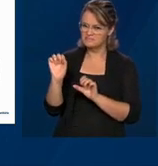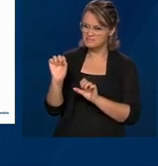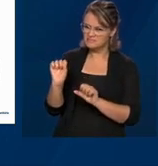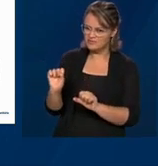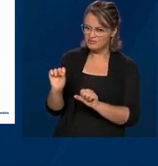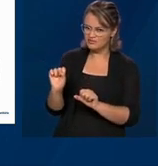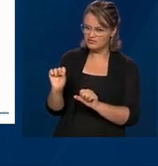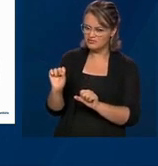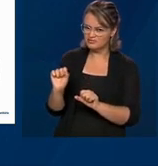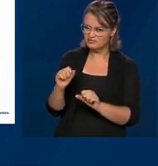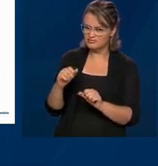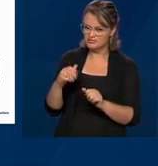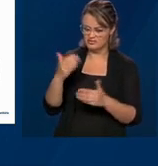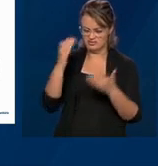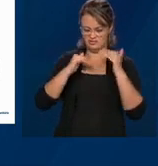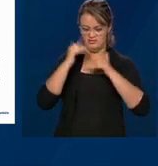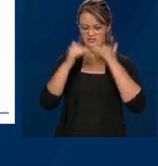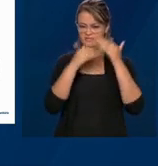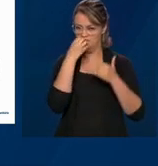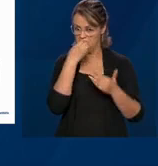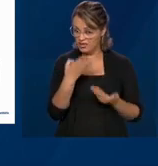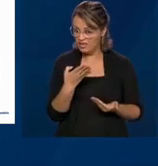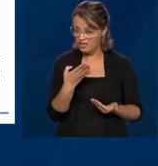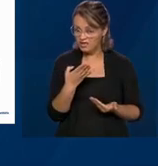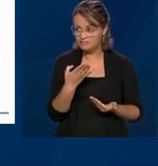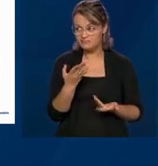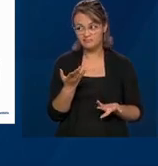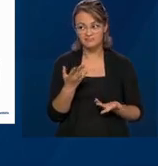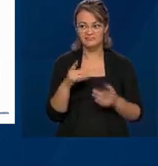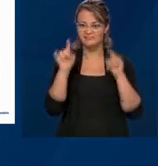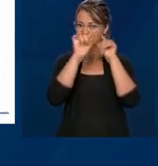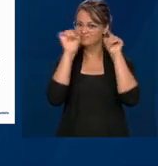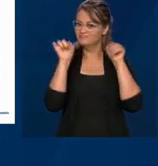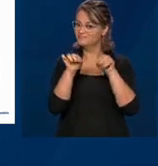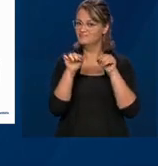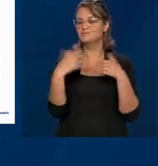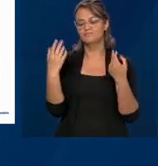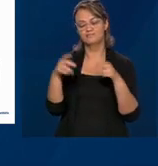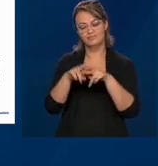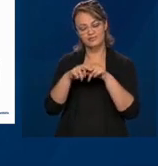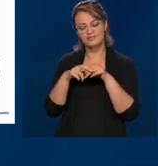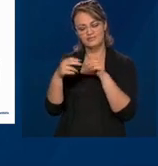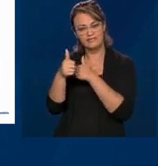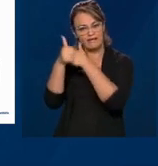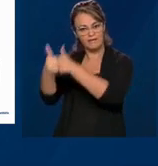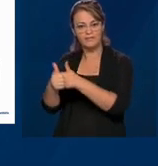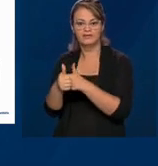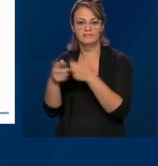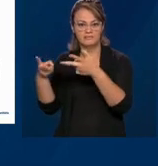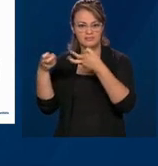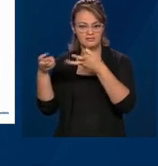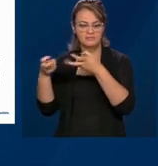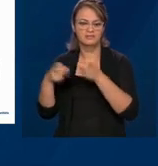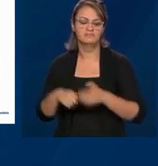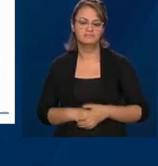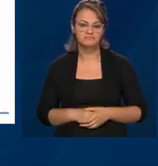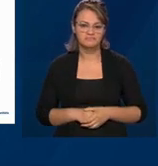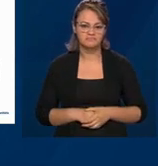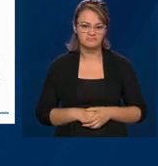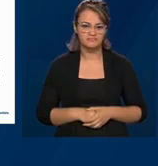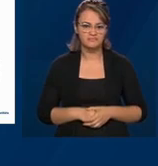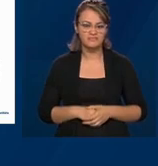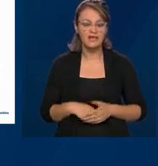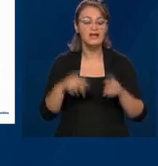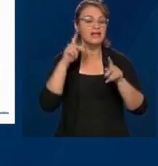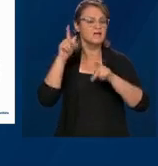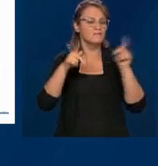eficácia significativa? Essa é uma incerteza que a gente vai ter que acompanhar. E outra questão é, a eficácia na população geral,